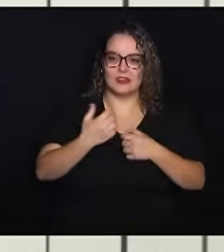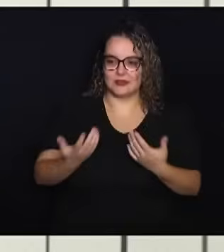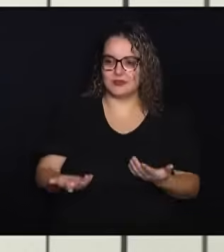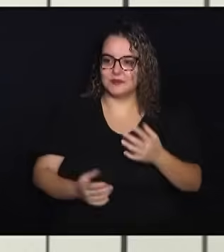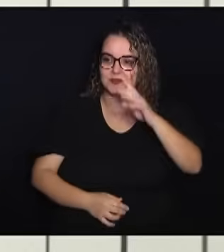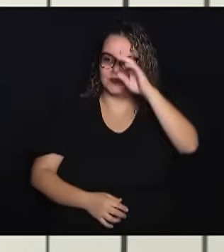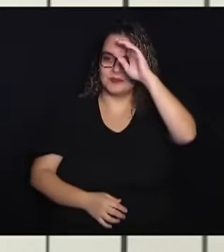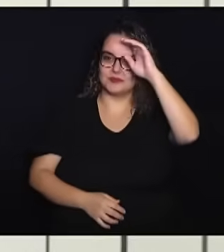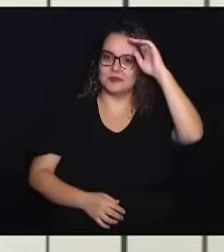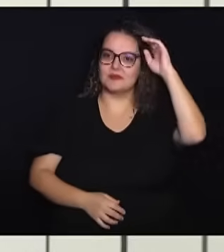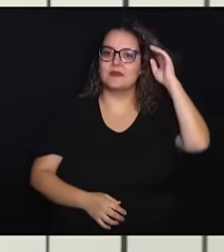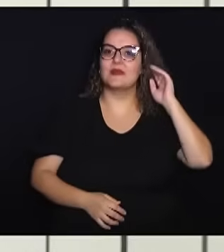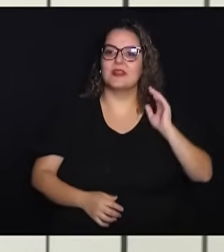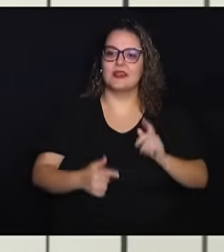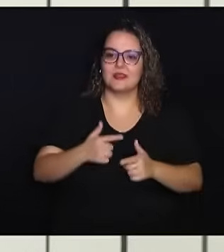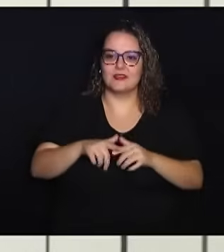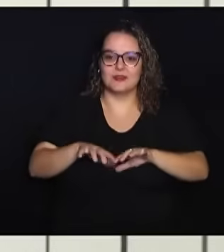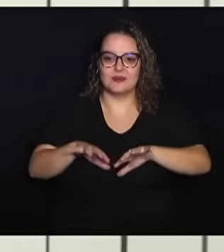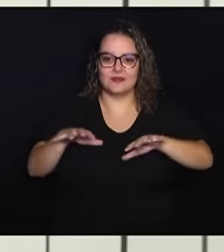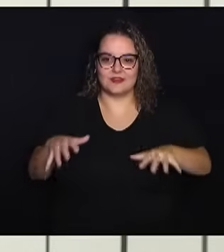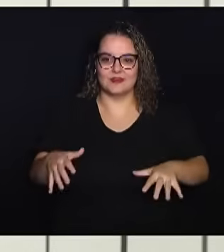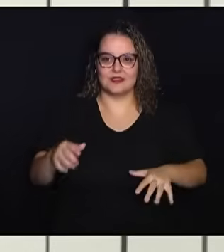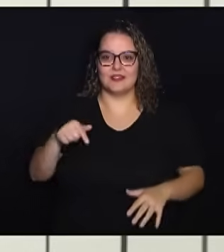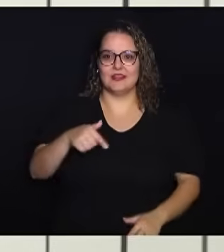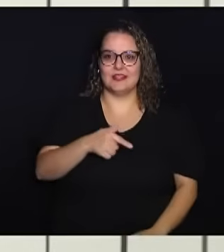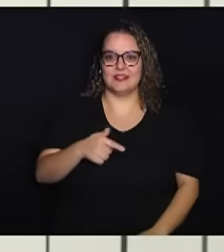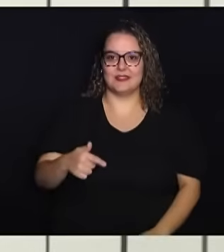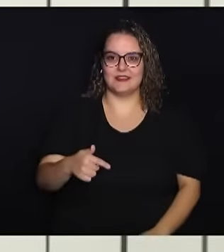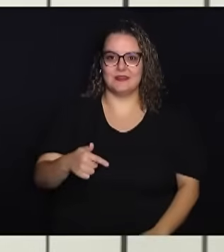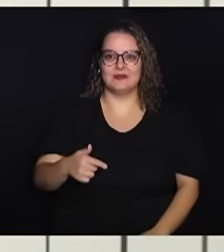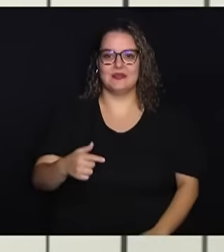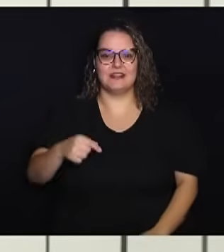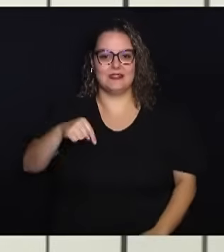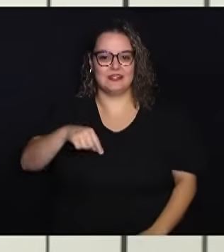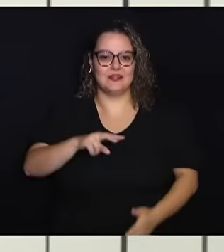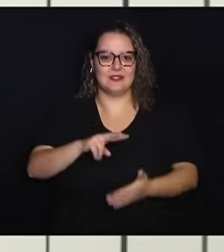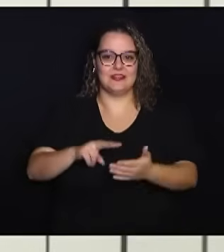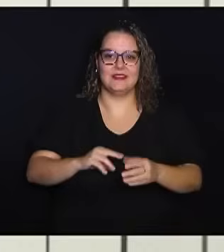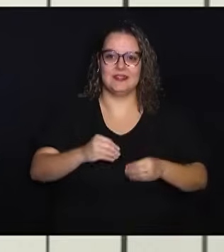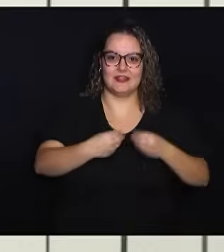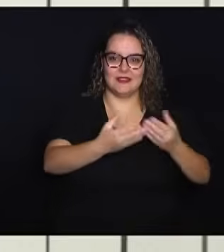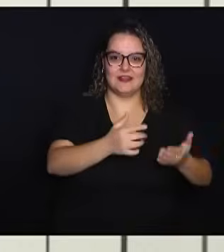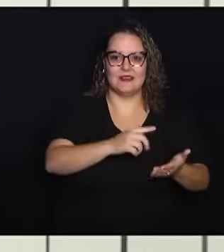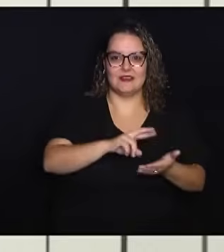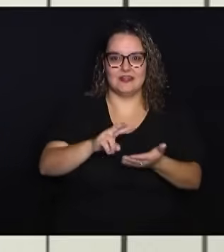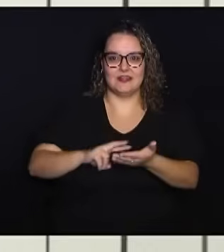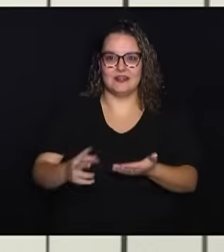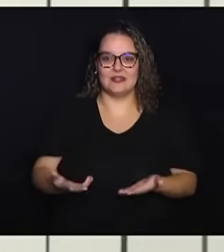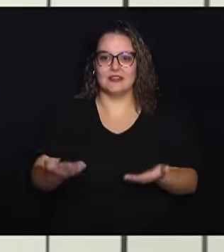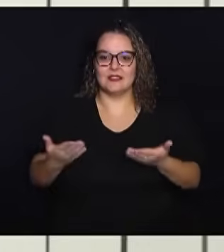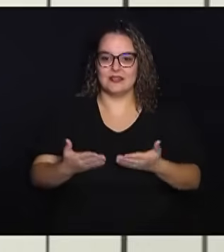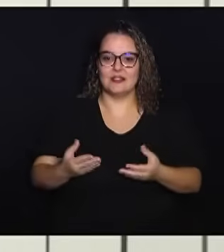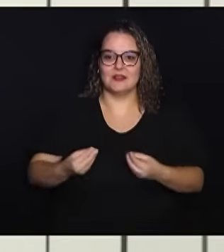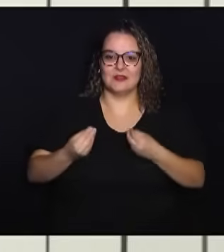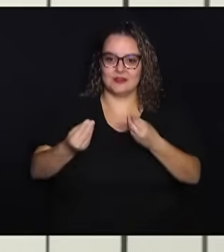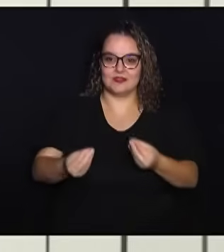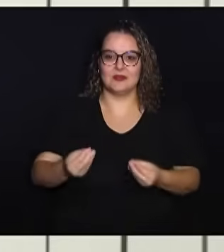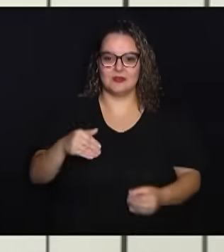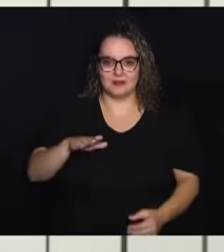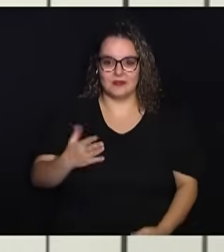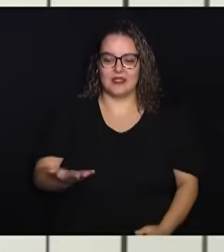gente vai dividindo o livro, né? Ó, essa semana eu leio, daí passa para o outro, daí passa para o outro, e agora você trouxe